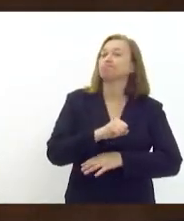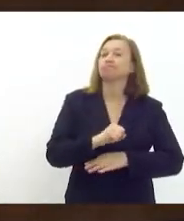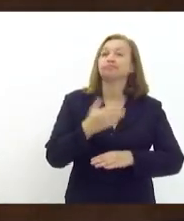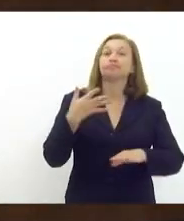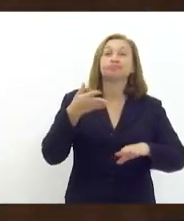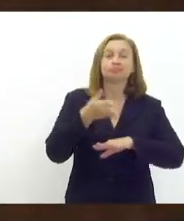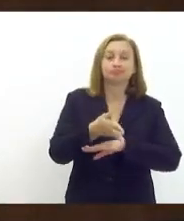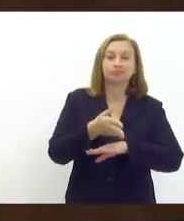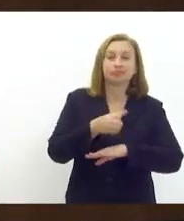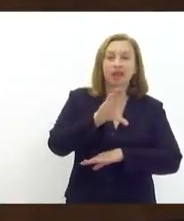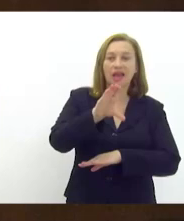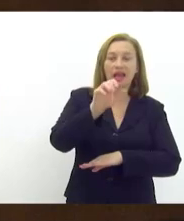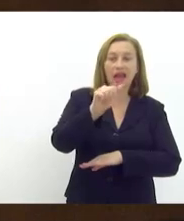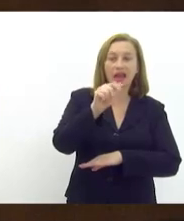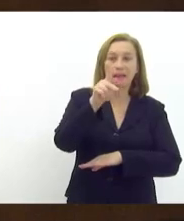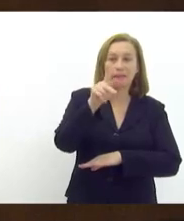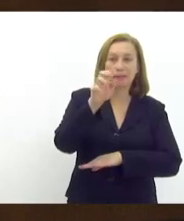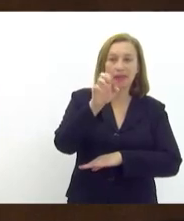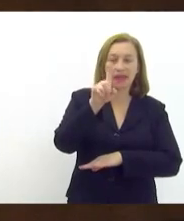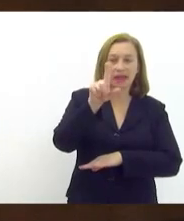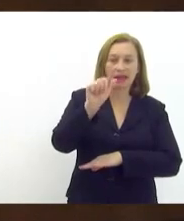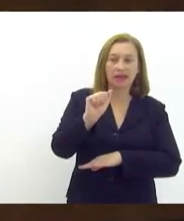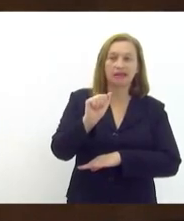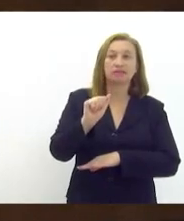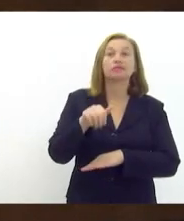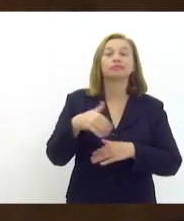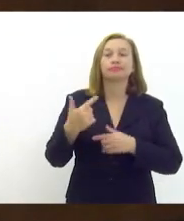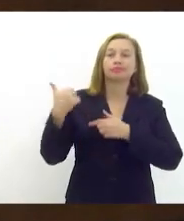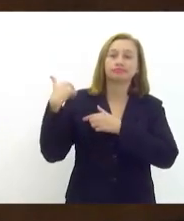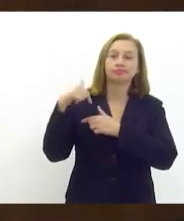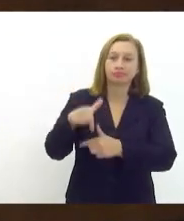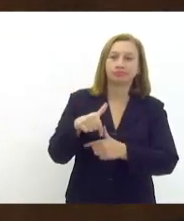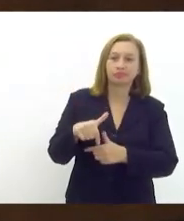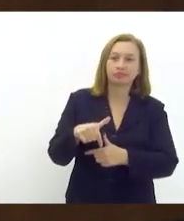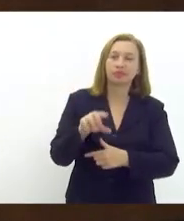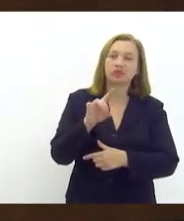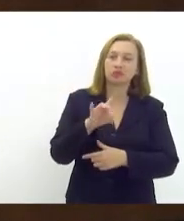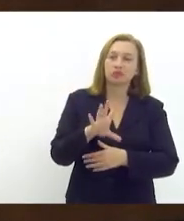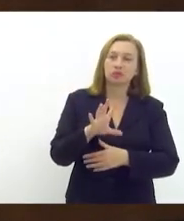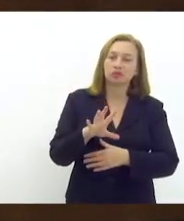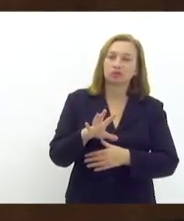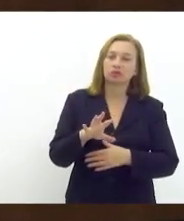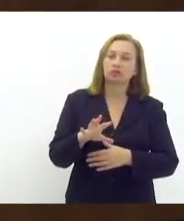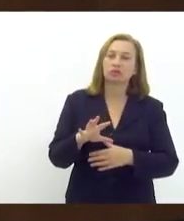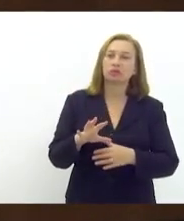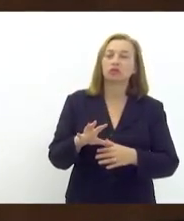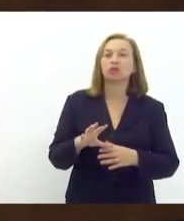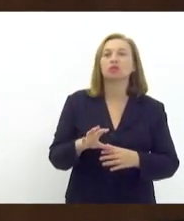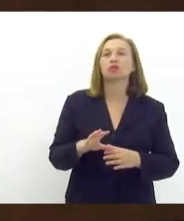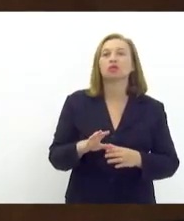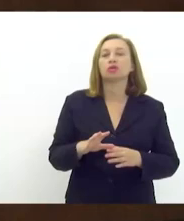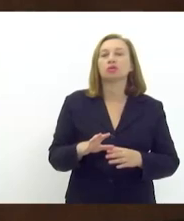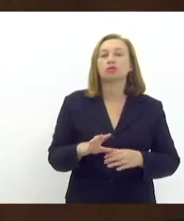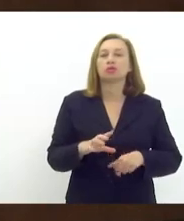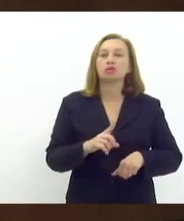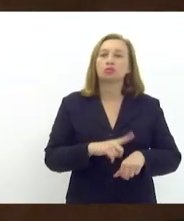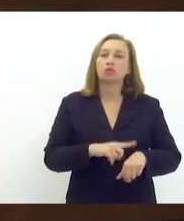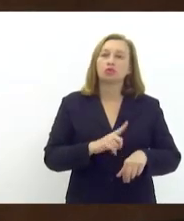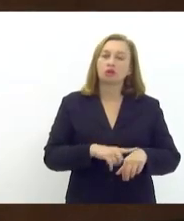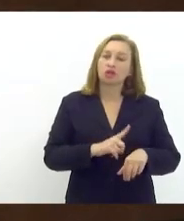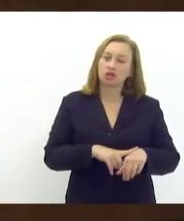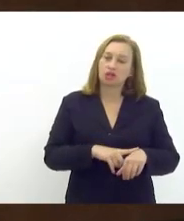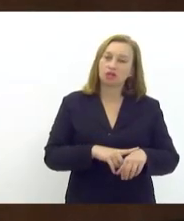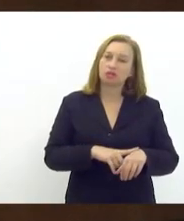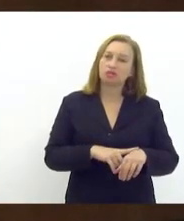dentro das capelas porque aí a tradição é só um determinado culto poder fazer ali